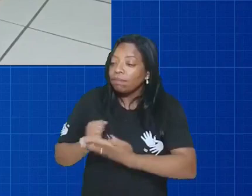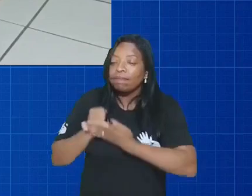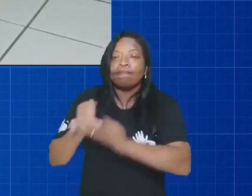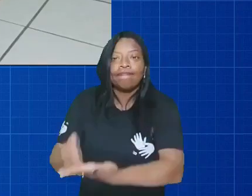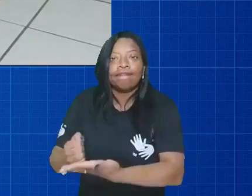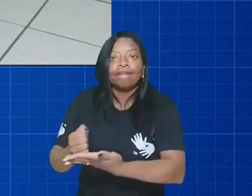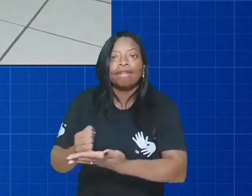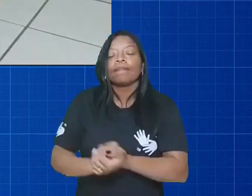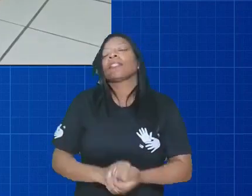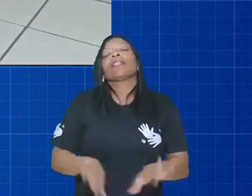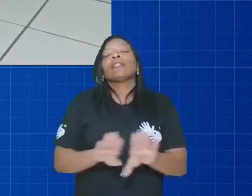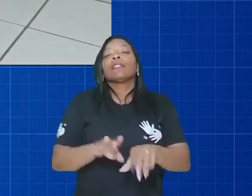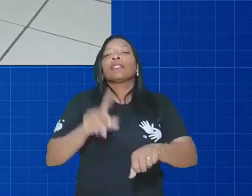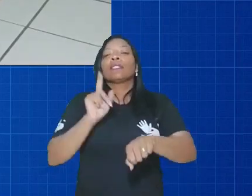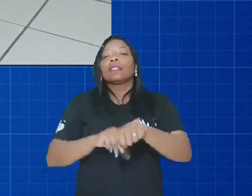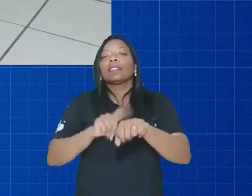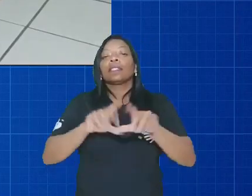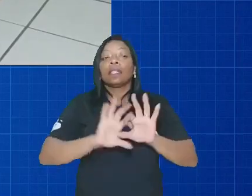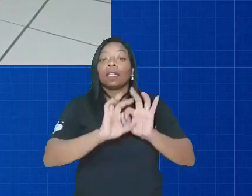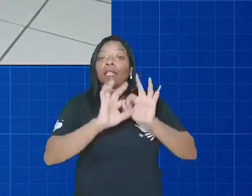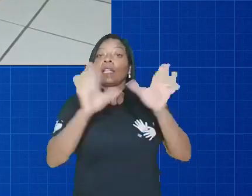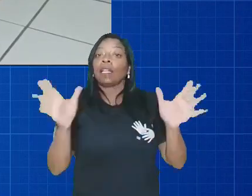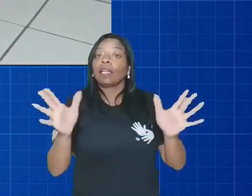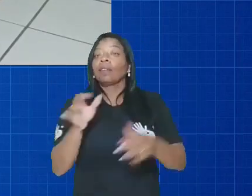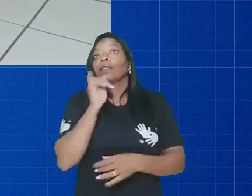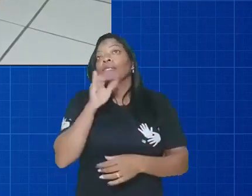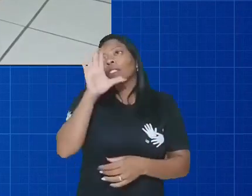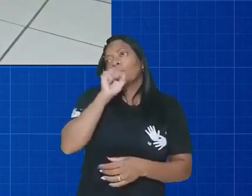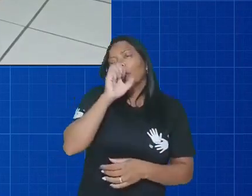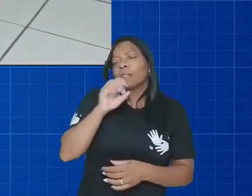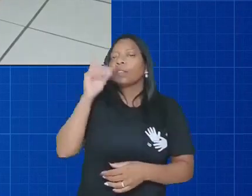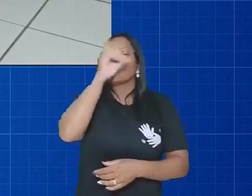livres, feriados, fins de semana, período de férias,